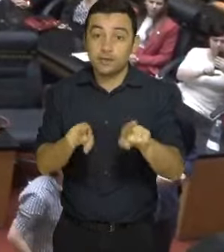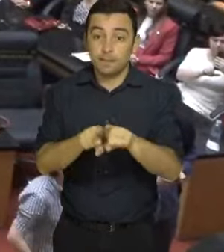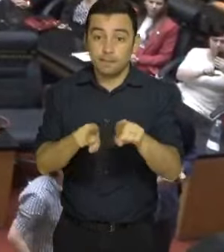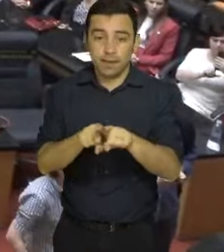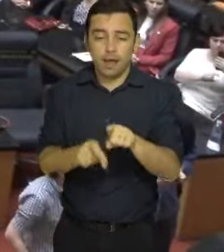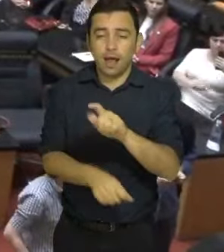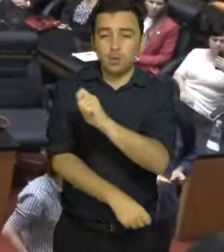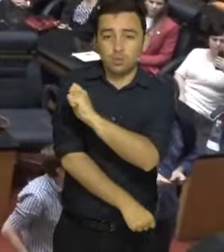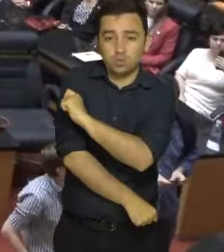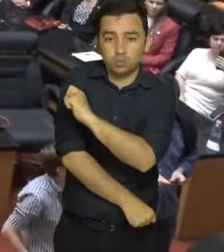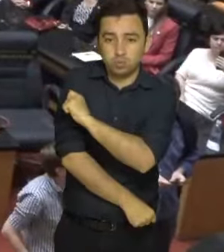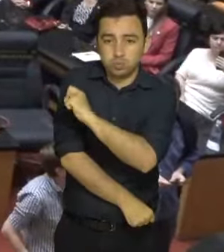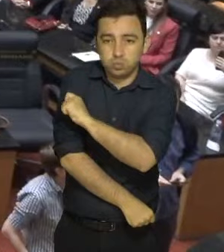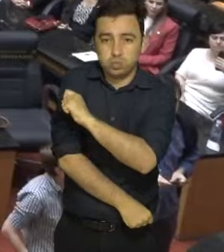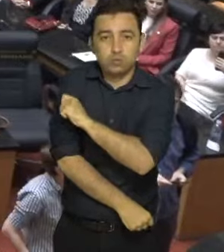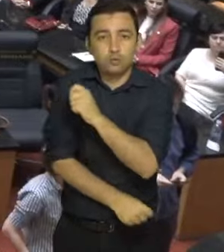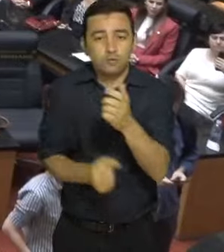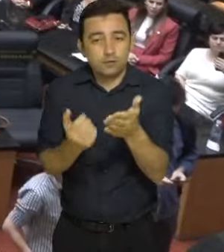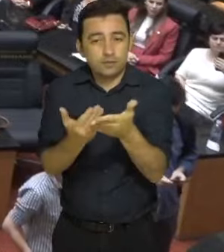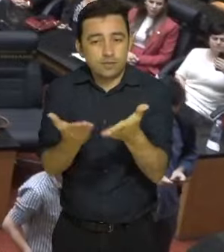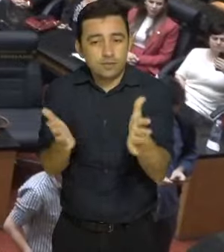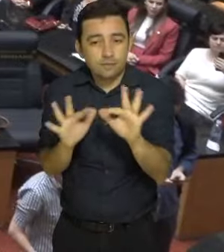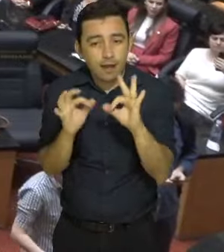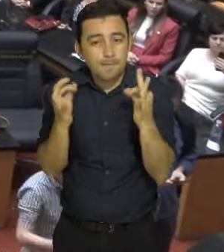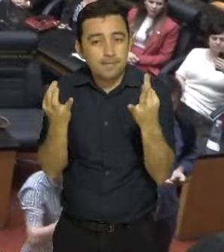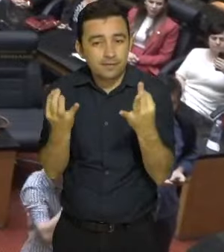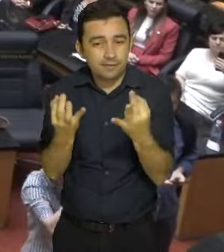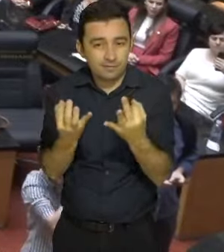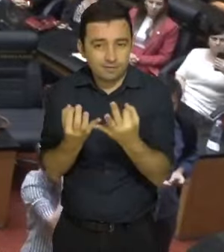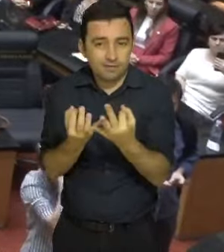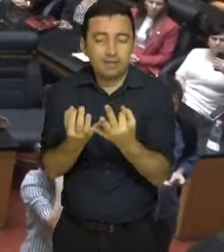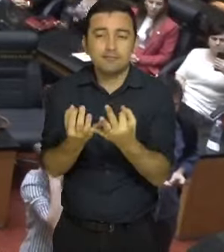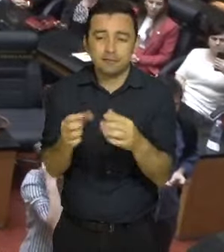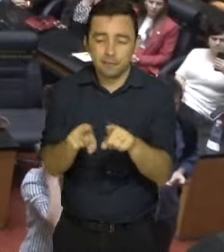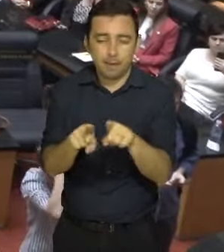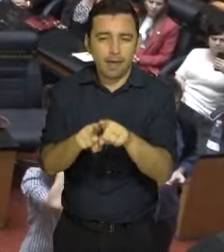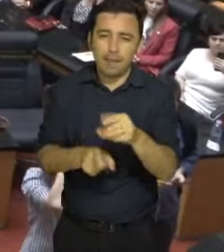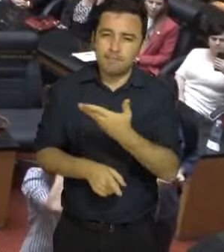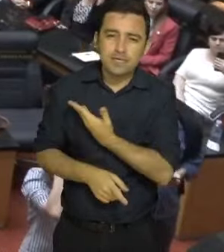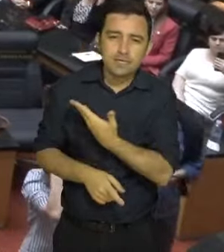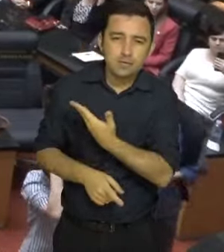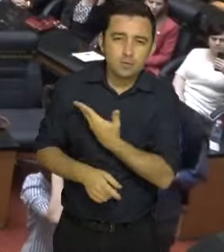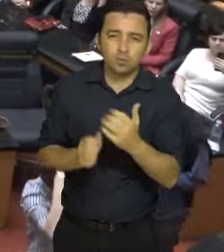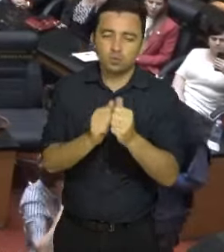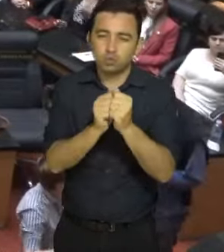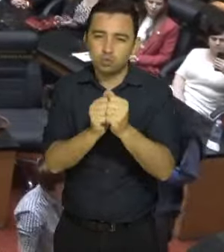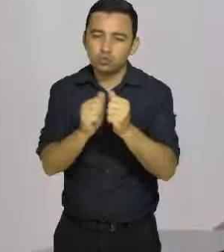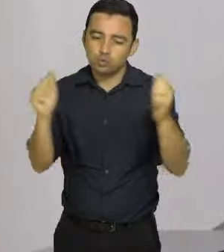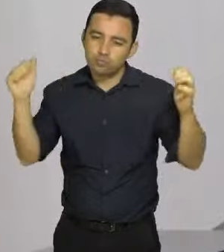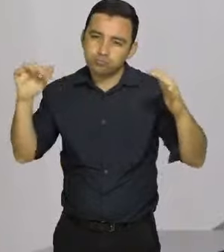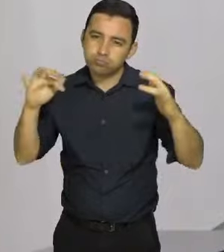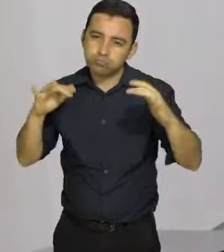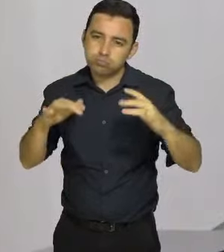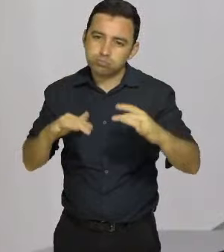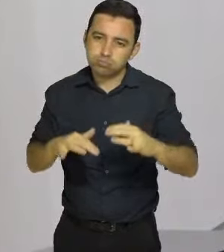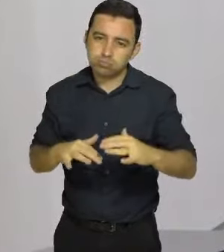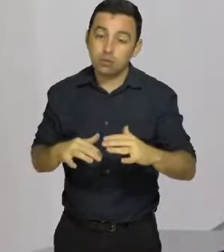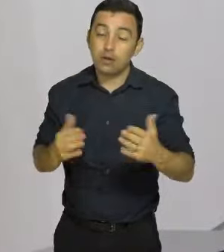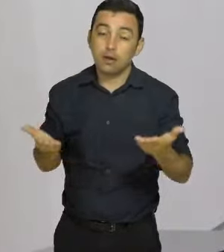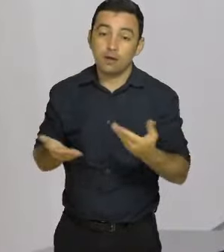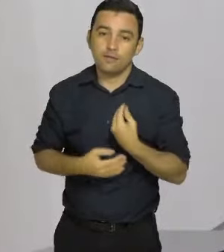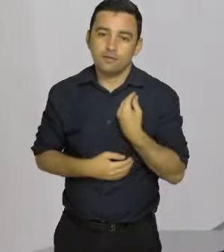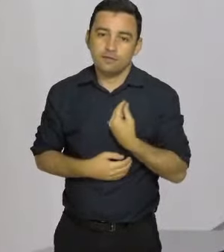estudantes, todas as famílias, familiares, amigos, que estão também aqui vivendo,